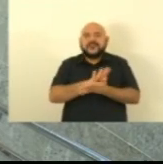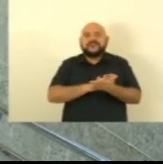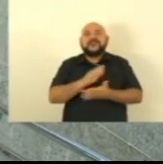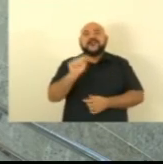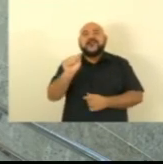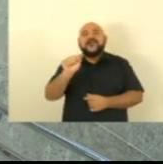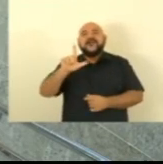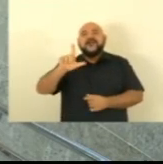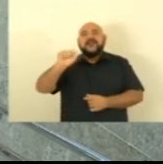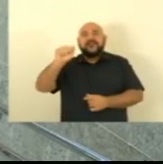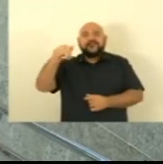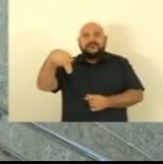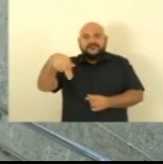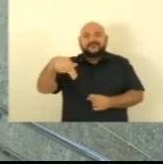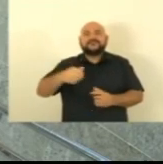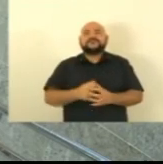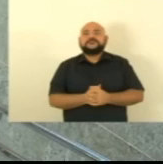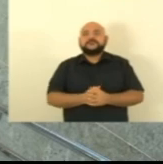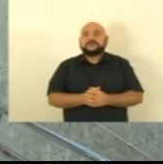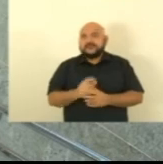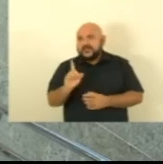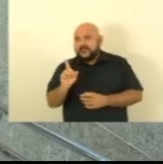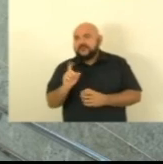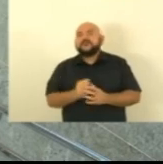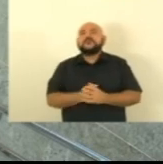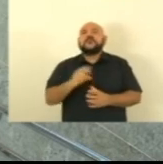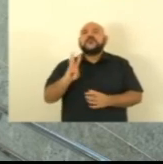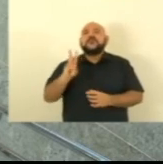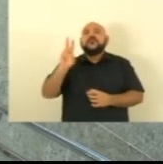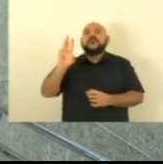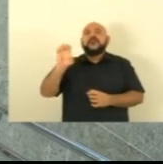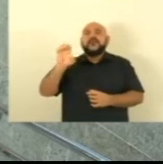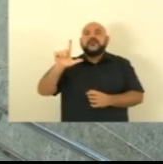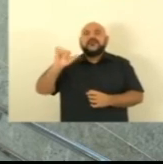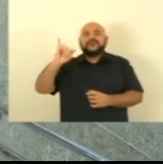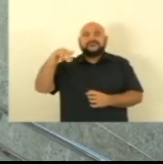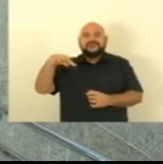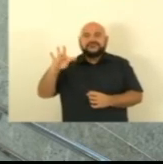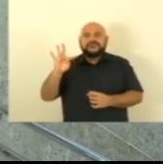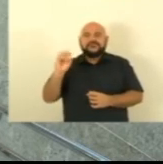Ferreira declinou, deputado Coronel Wellington.